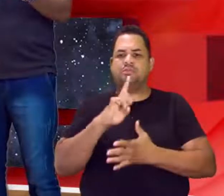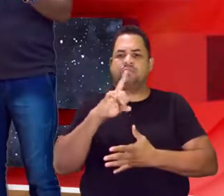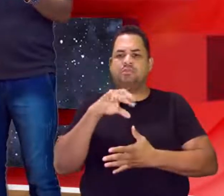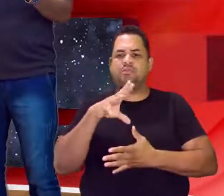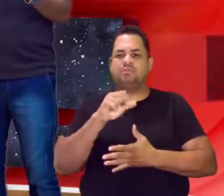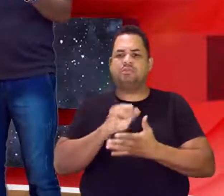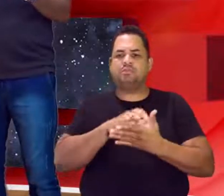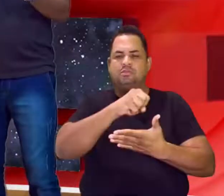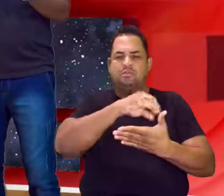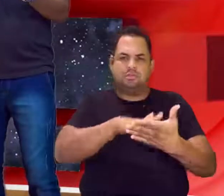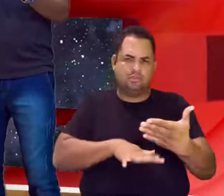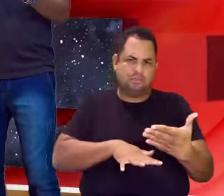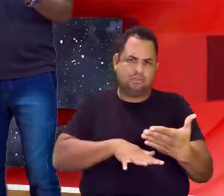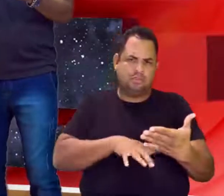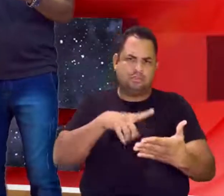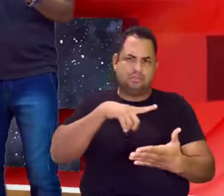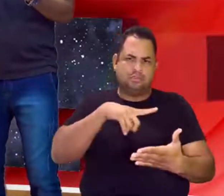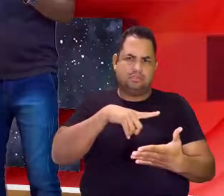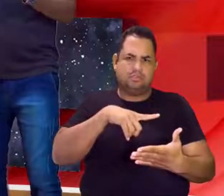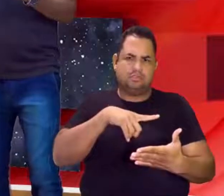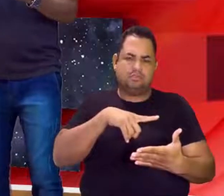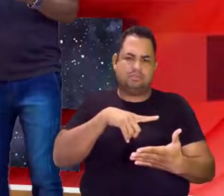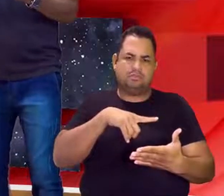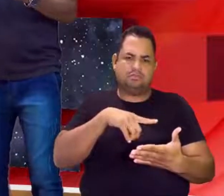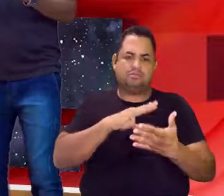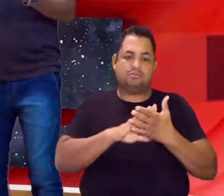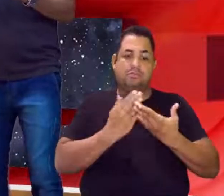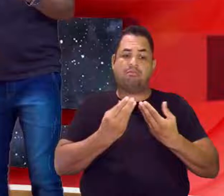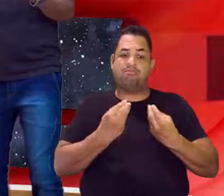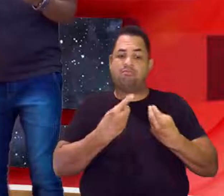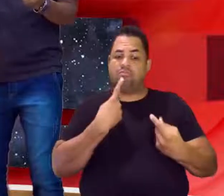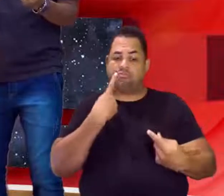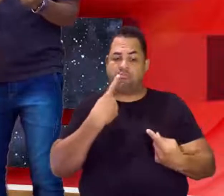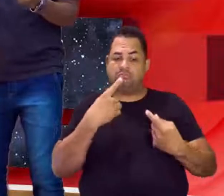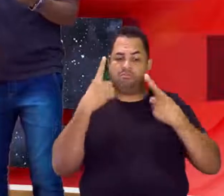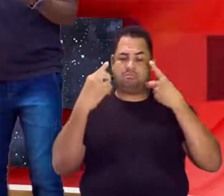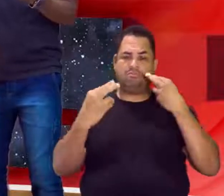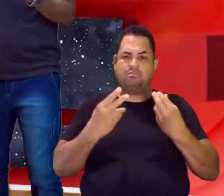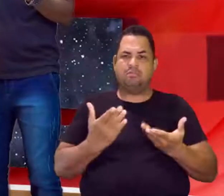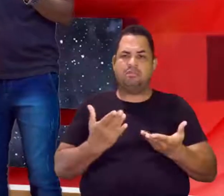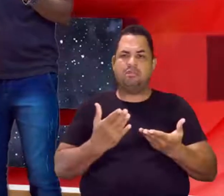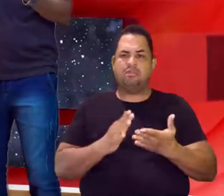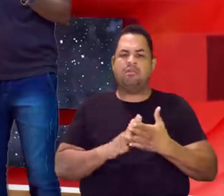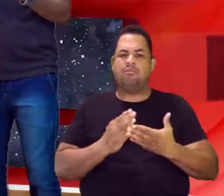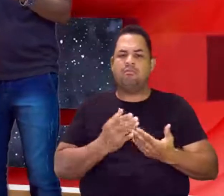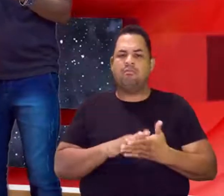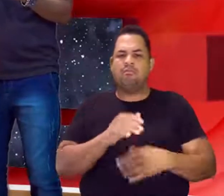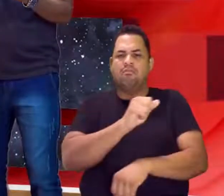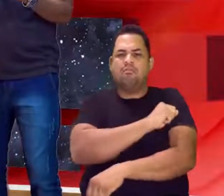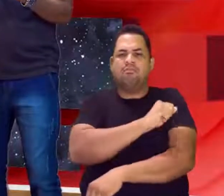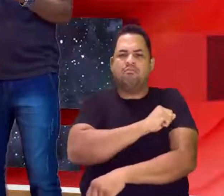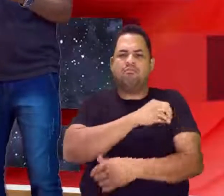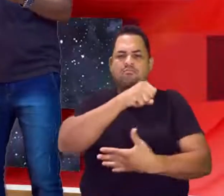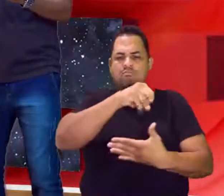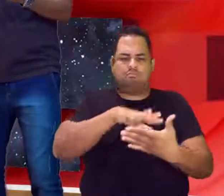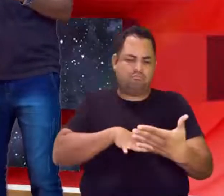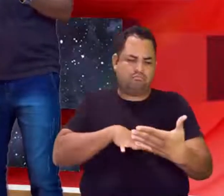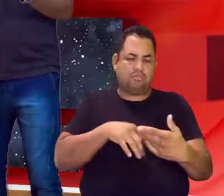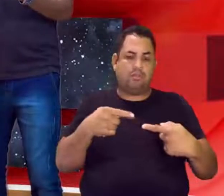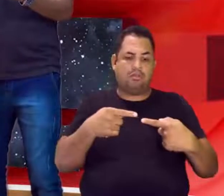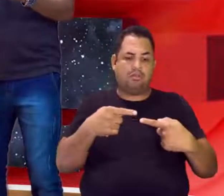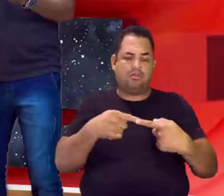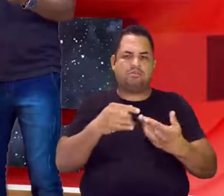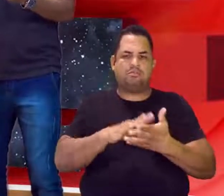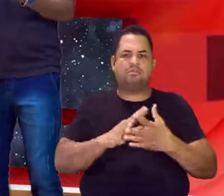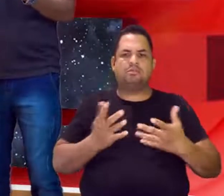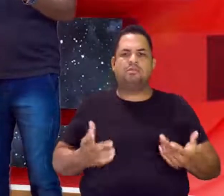as alternativas tendem a enganar o aluno, não é pegadinha, tá? São questões que estão ligadas ao problema,